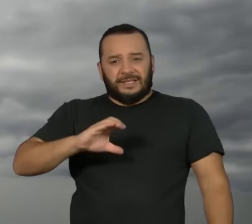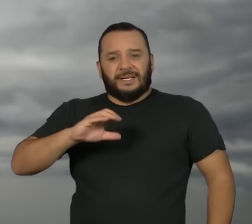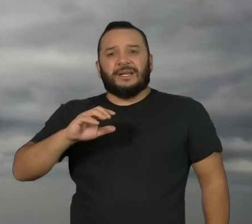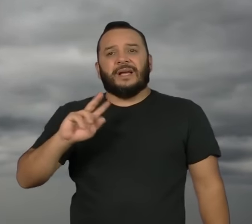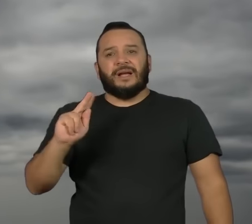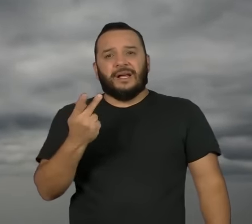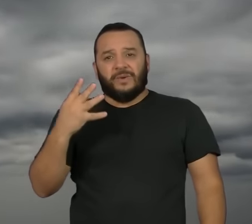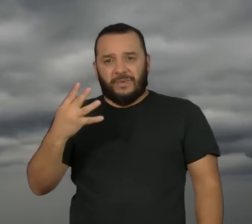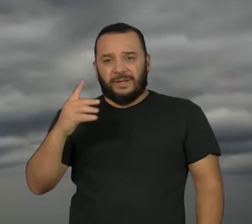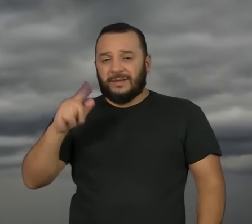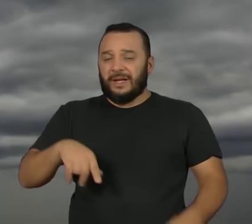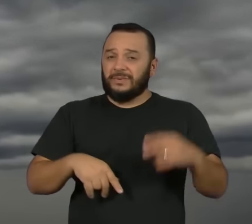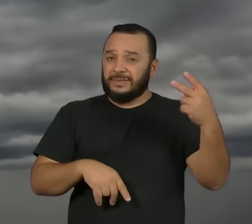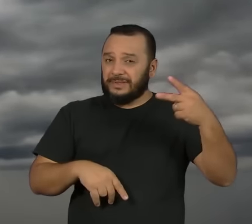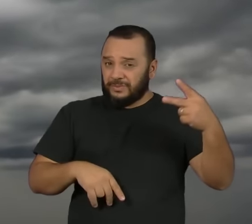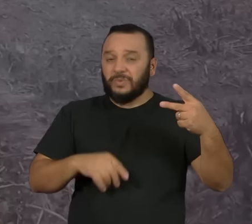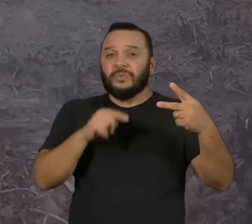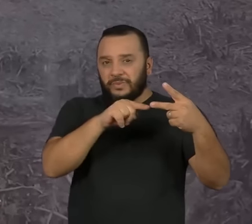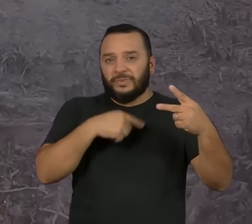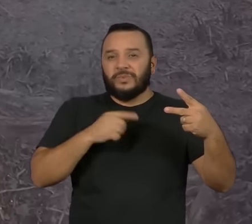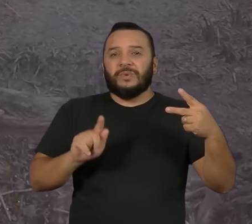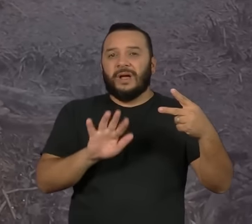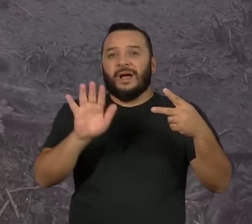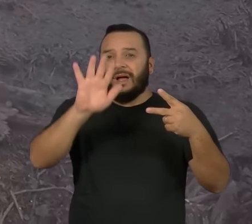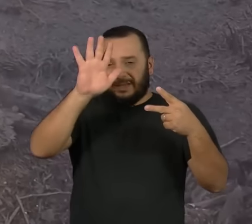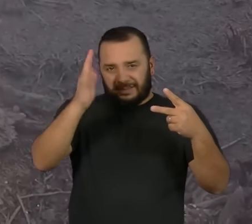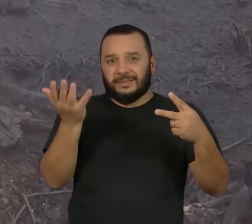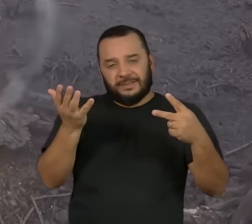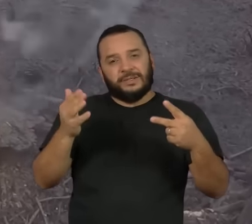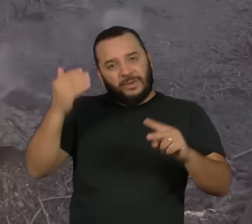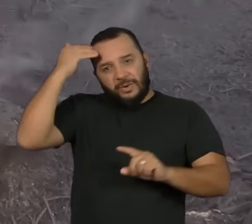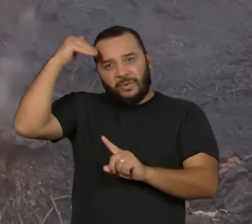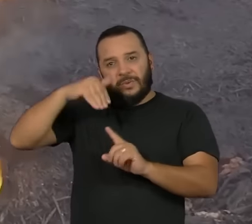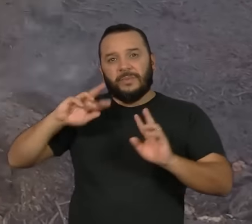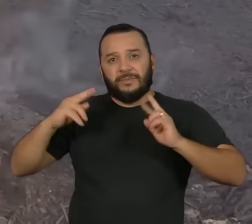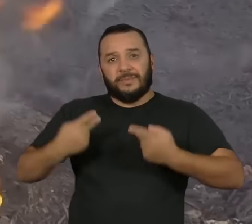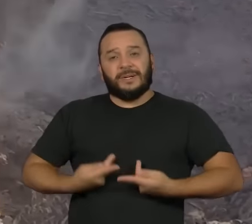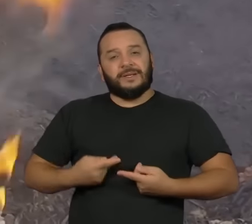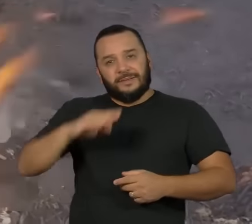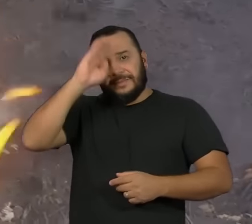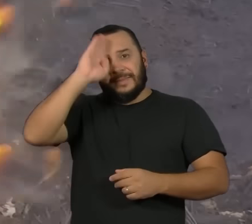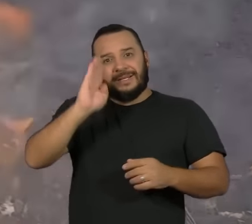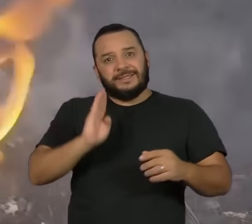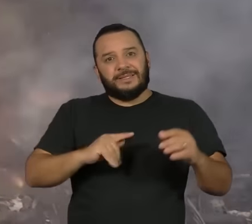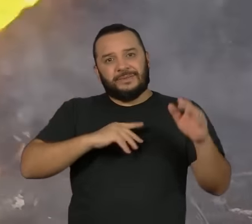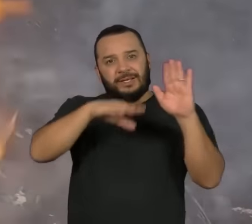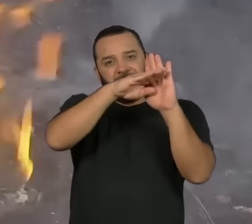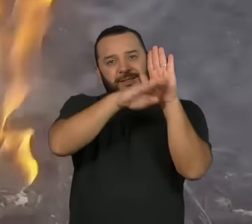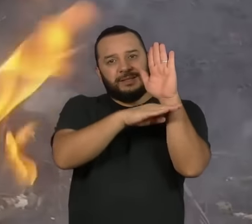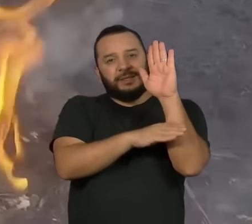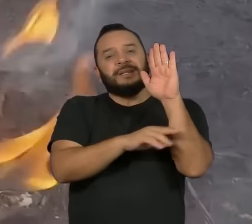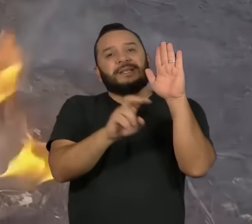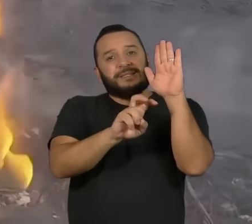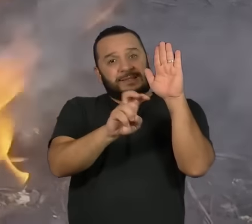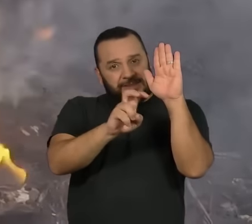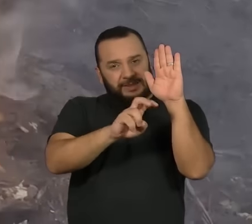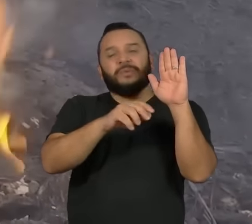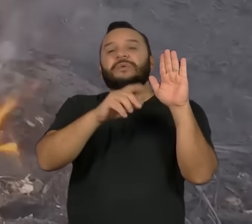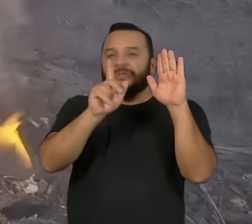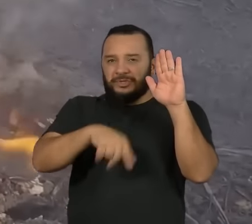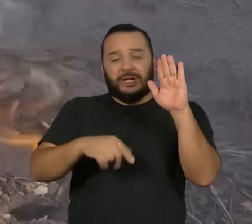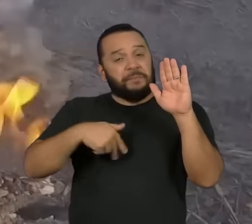atmosfera gerado por ações humanas. O Brasil é um dos cinco maiores emissores de metano do mundo. De acordo com o cálculo do